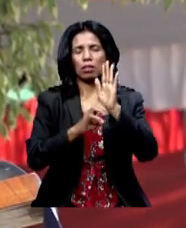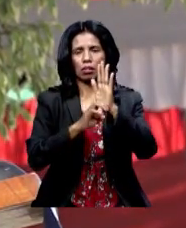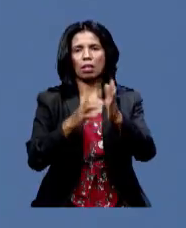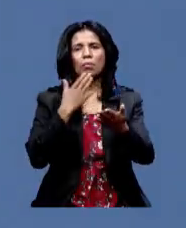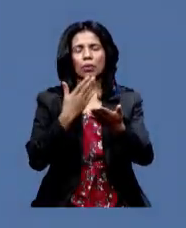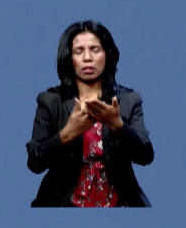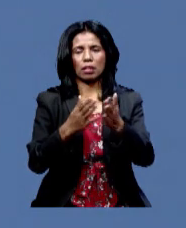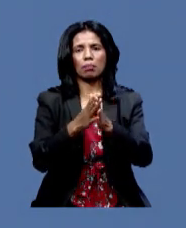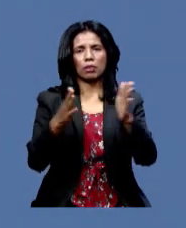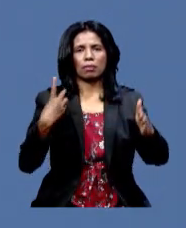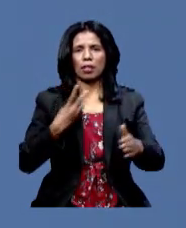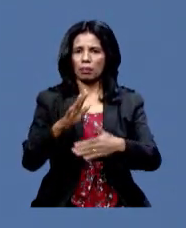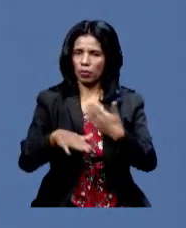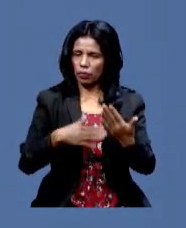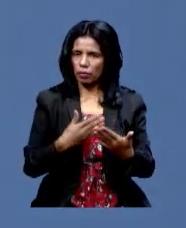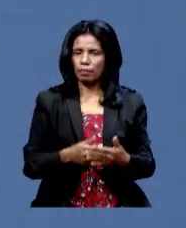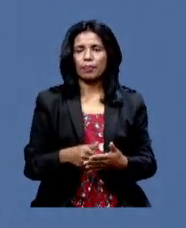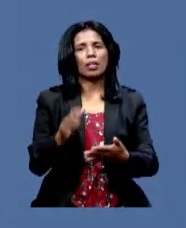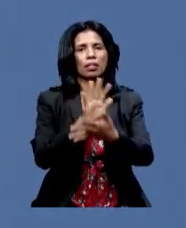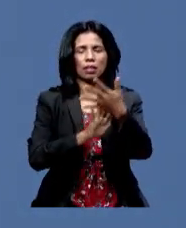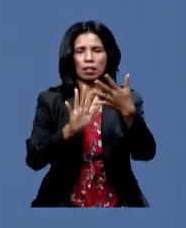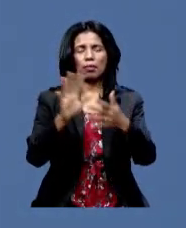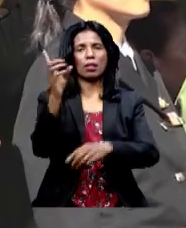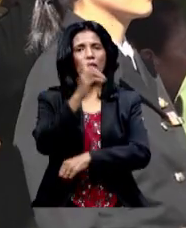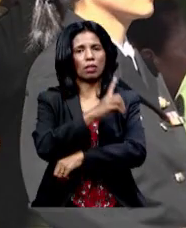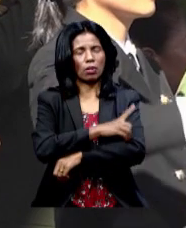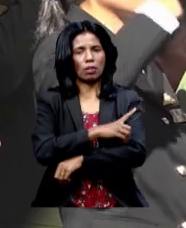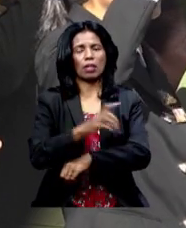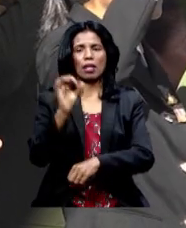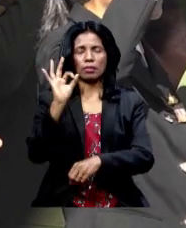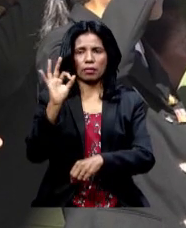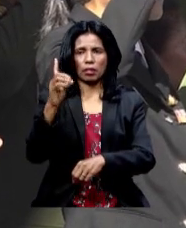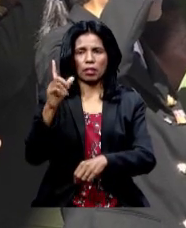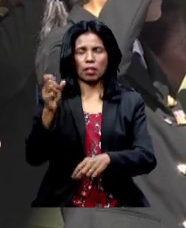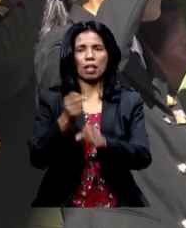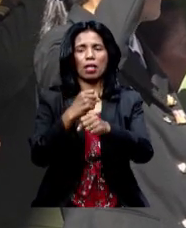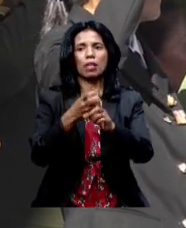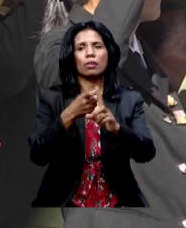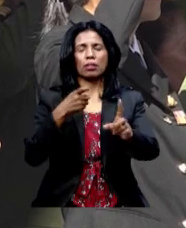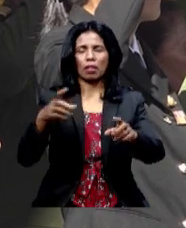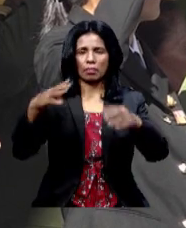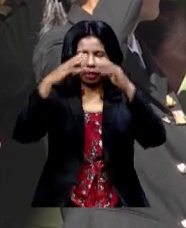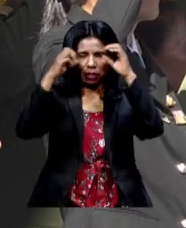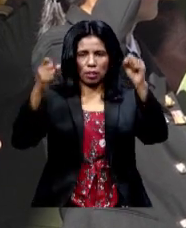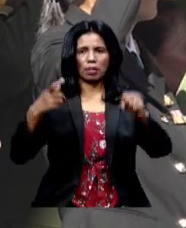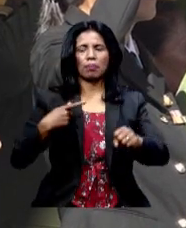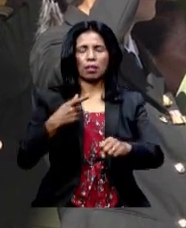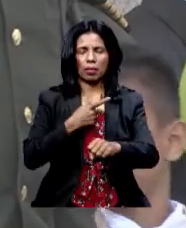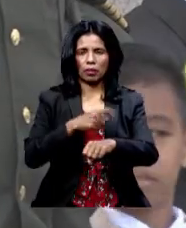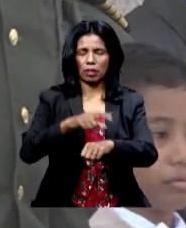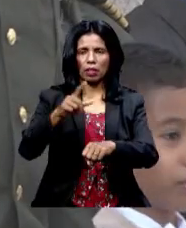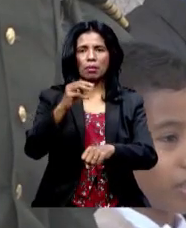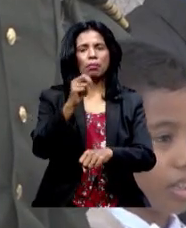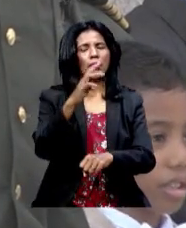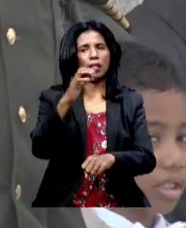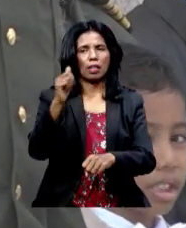amiotu. Cerimônia comemoração Loron Falentil, né? Preside Rússia Presidente do Parlamento Nacional, Maria Fernanda Lai,